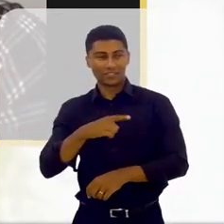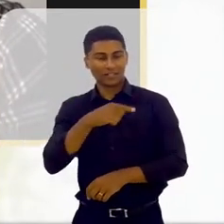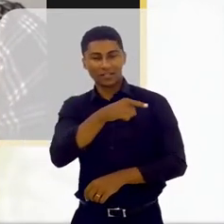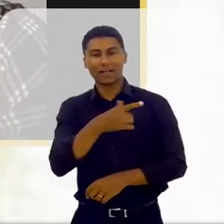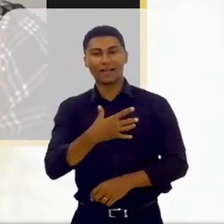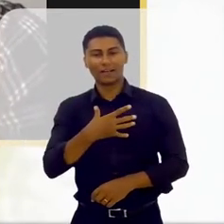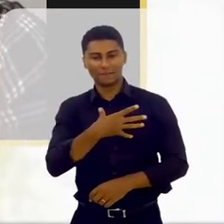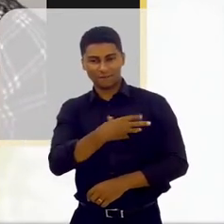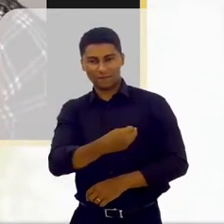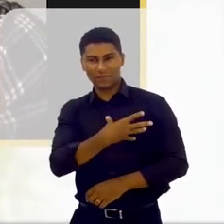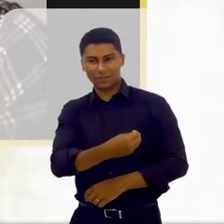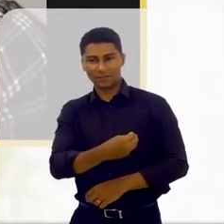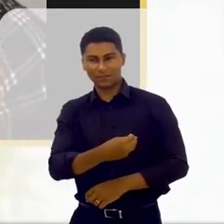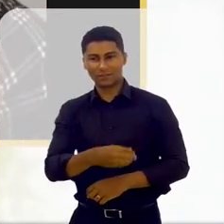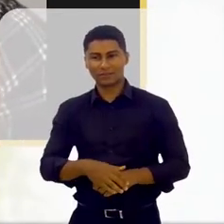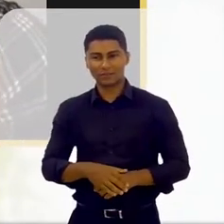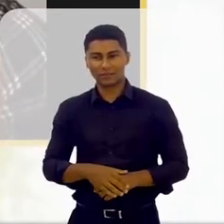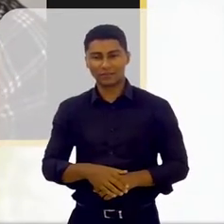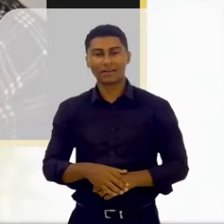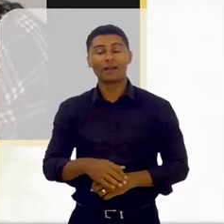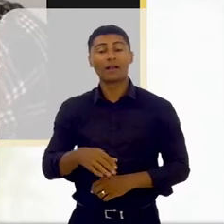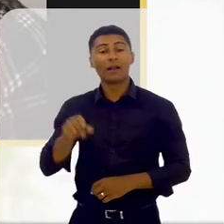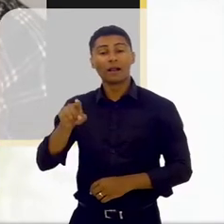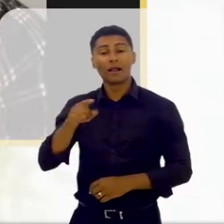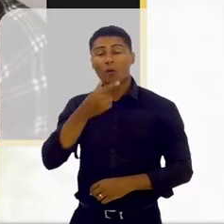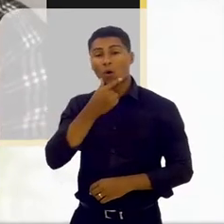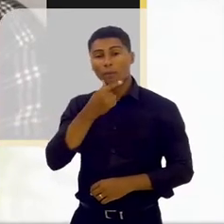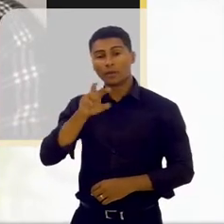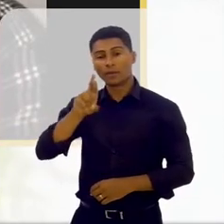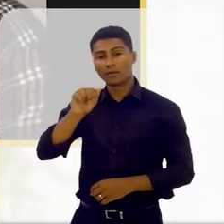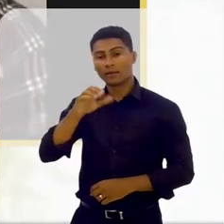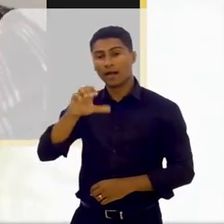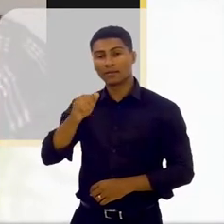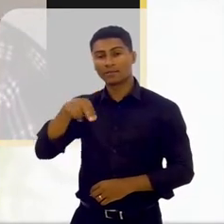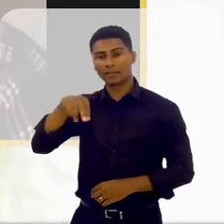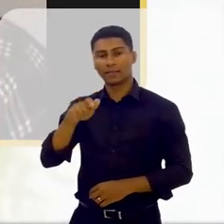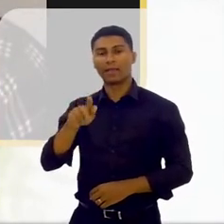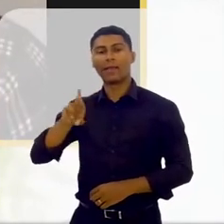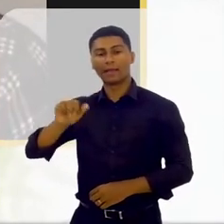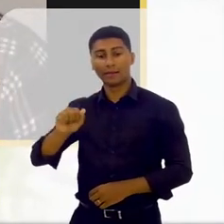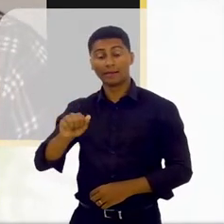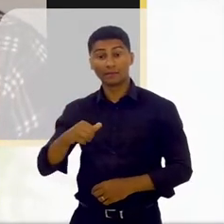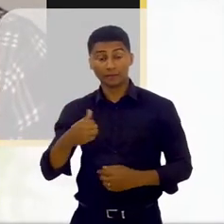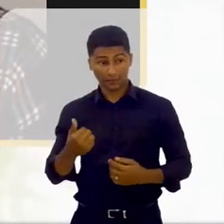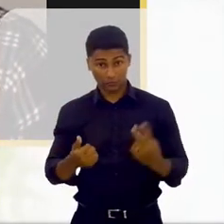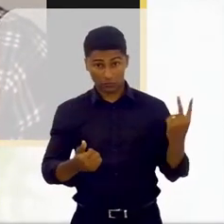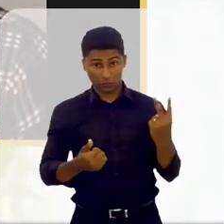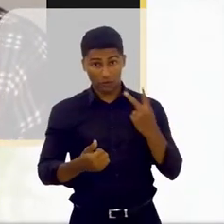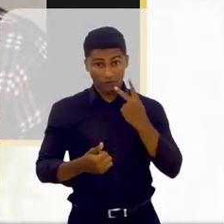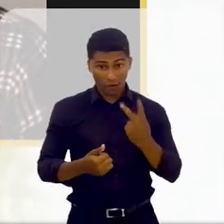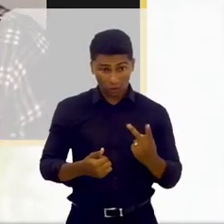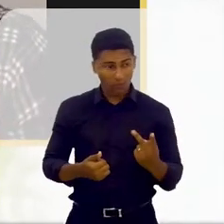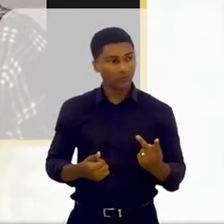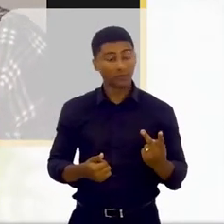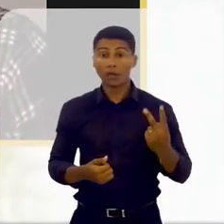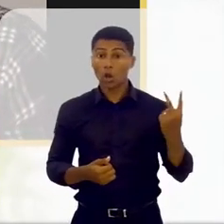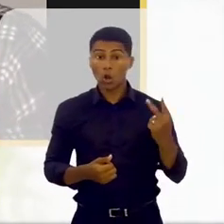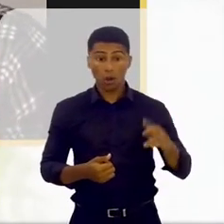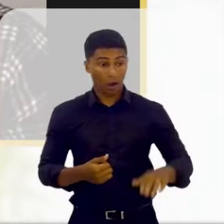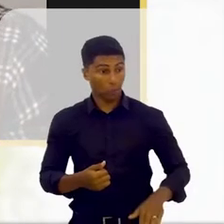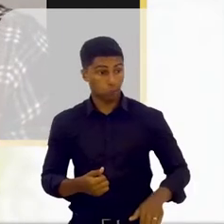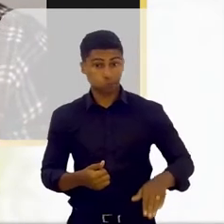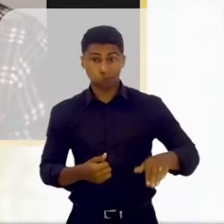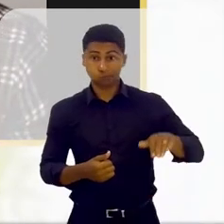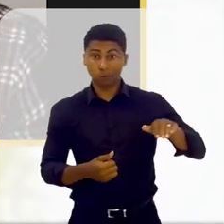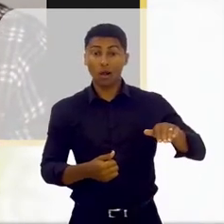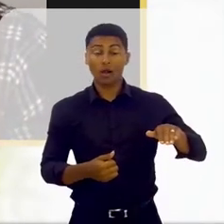do vocalista do Fabinho, do Raça Negra, né? E aí a gente comentou com ele: caramba, nós fomos criados.